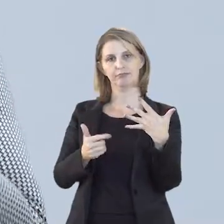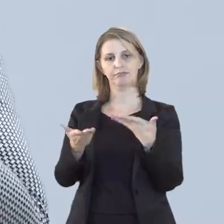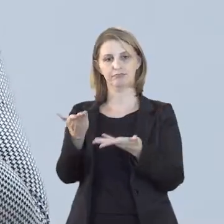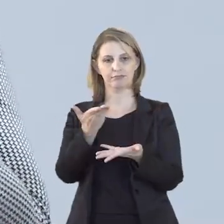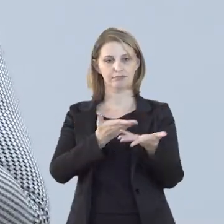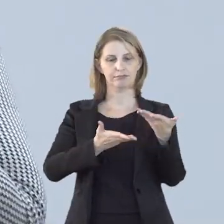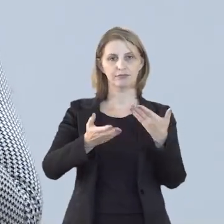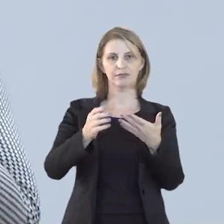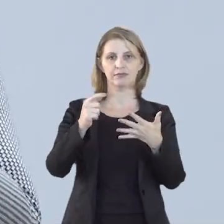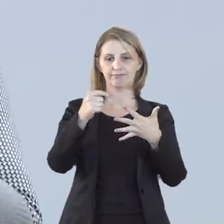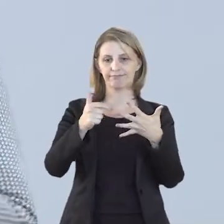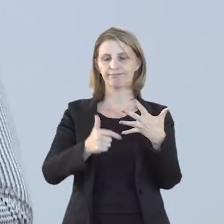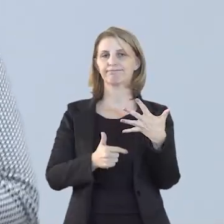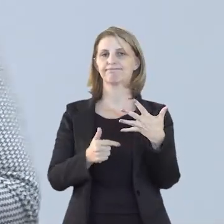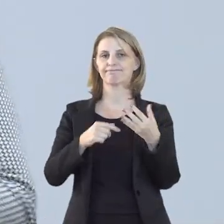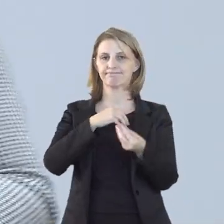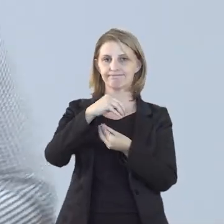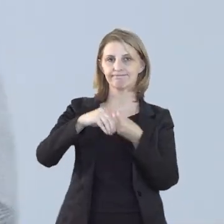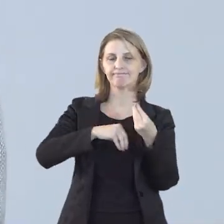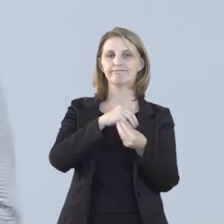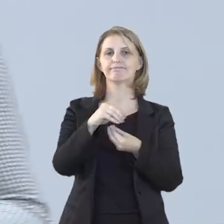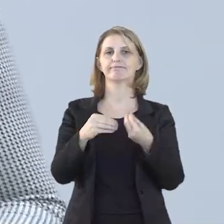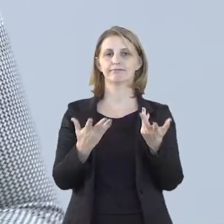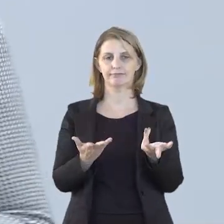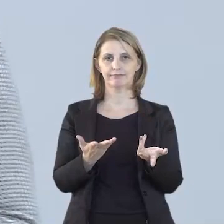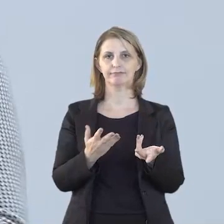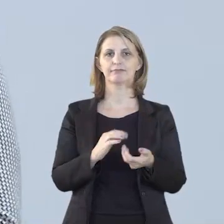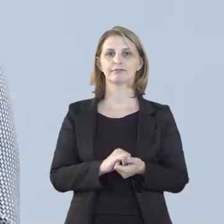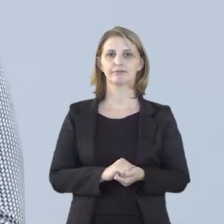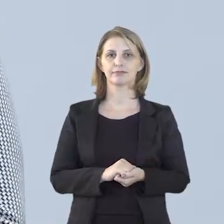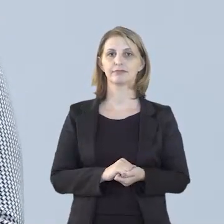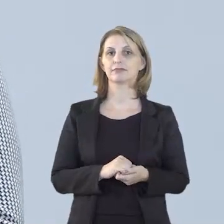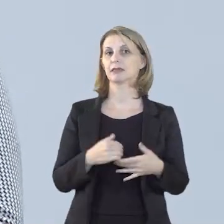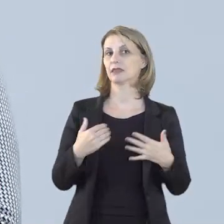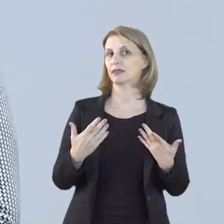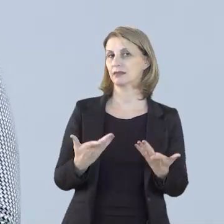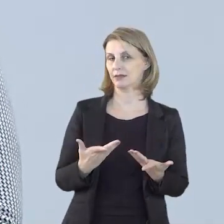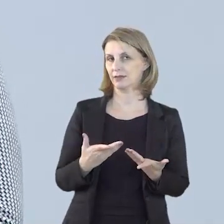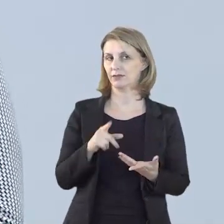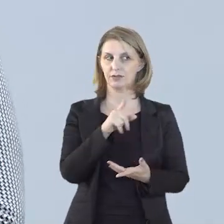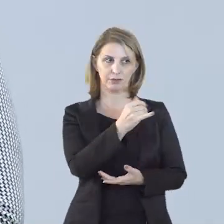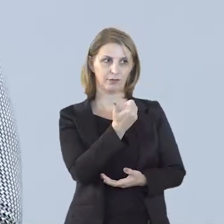Então, é uma relação, né, uma trama, realmente, de vários fatores.